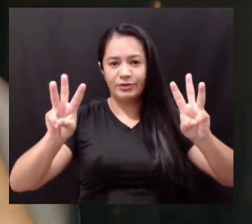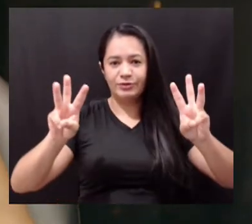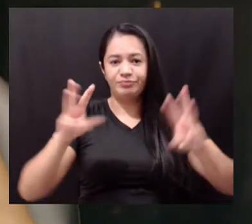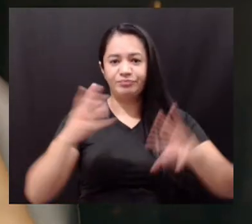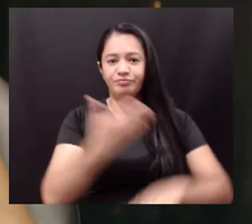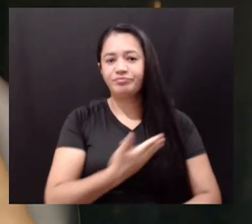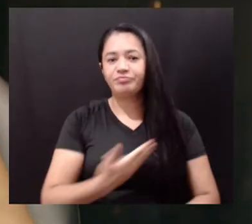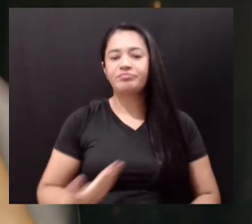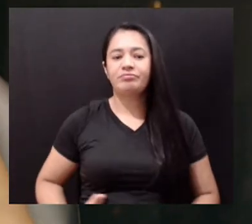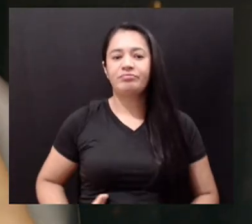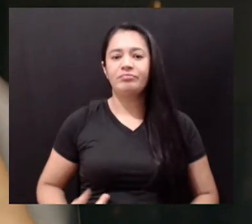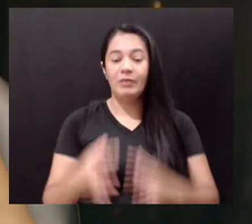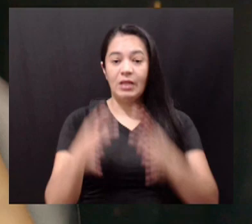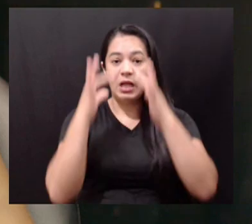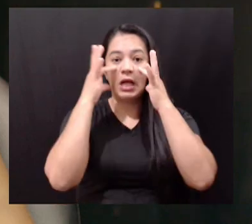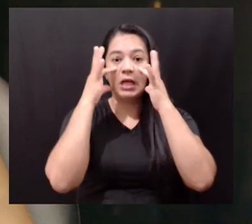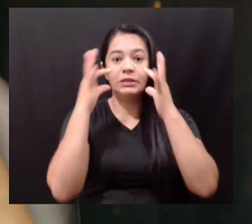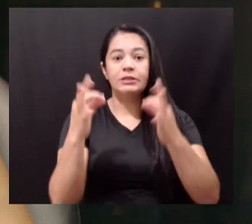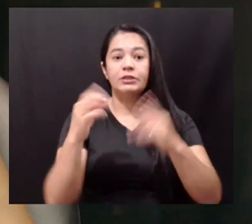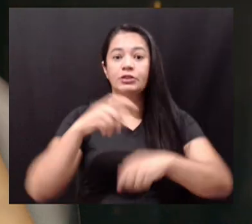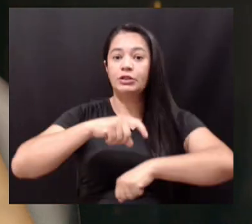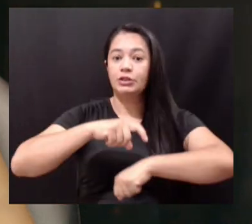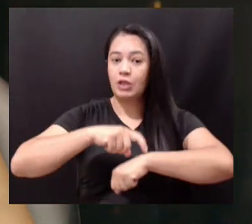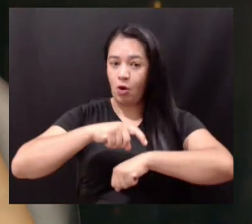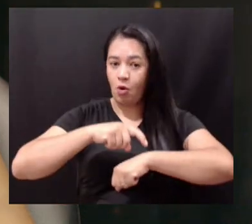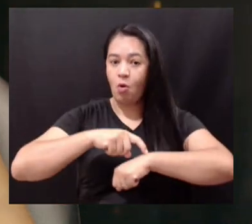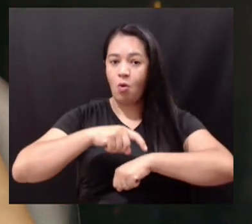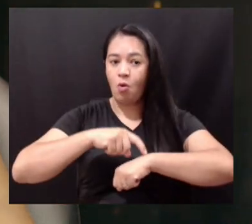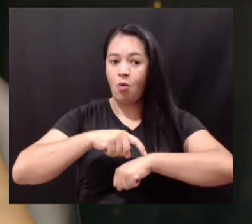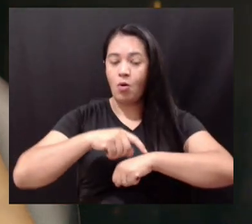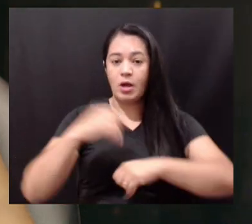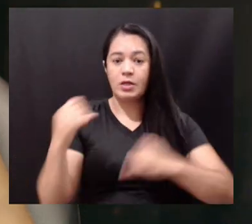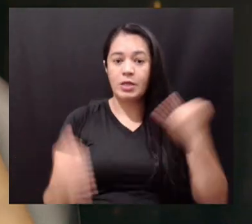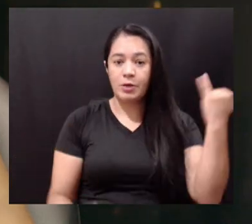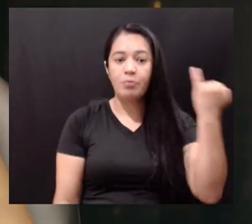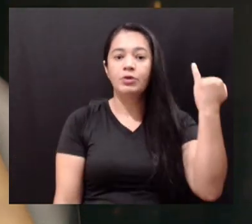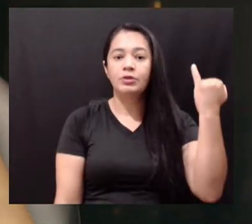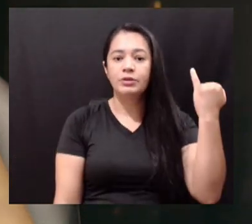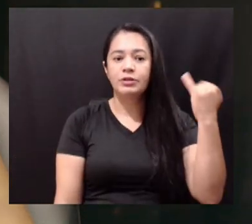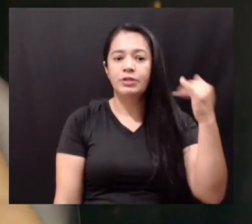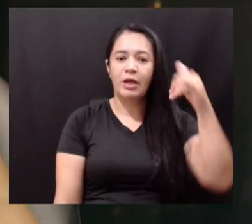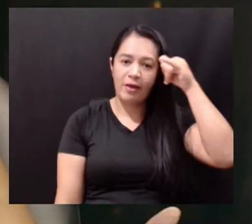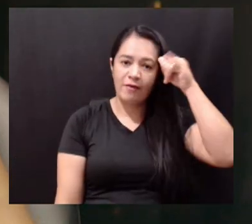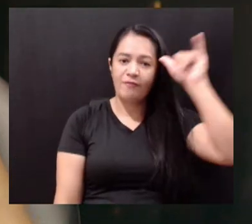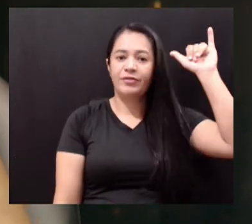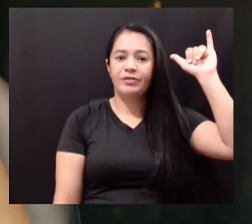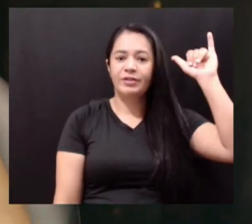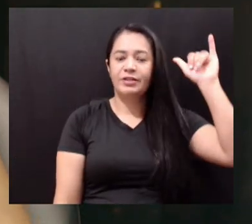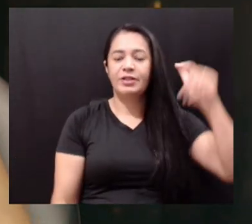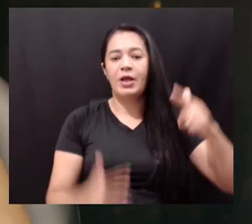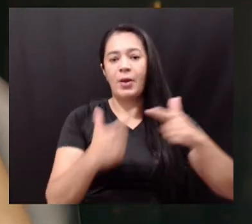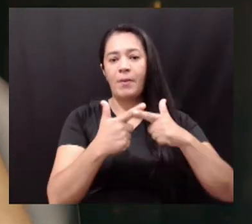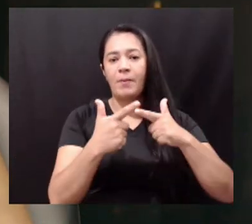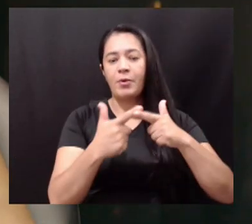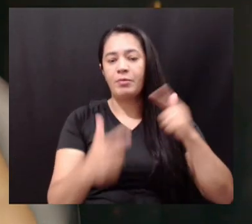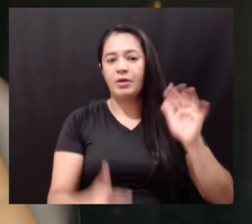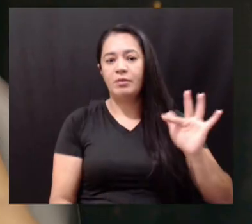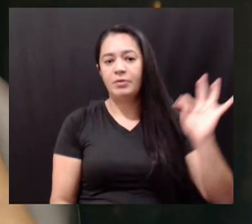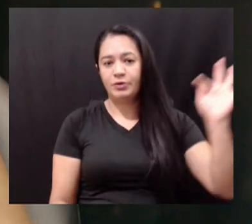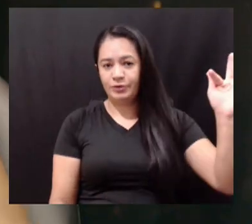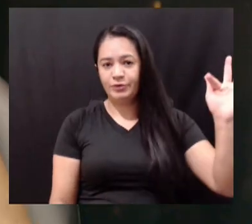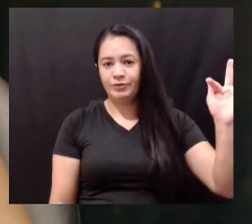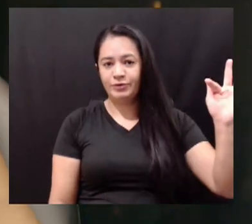muita atenção na declaração de imposto de renda, é algo muito importante e que evita problemas futuros. Combinado? Então, a partir de segunda-feira, já sabe,